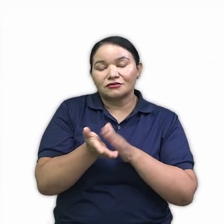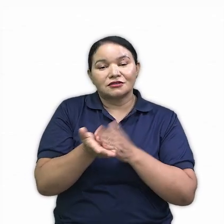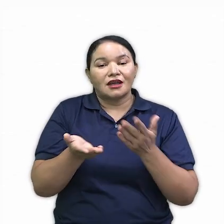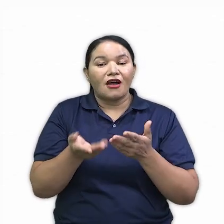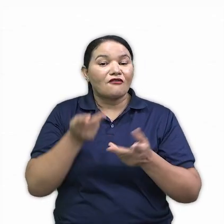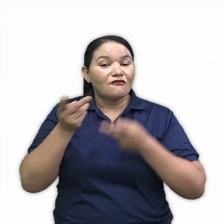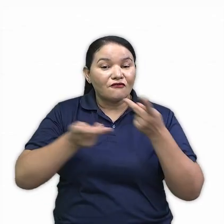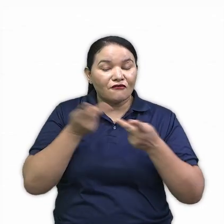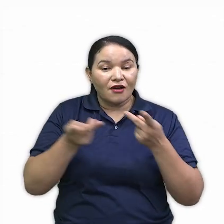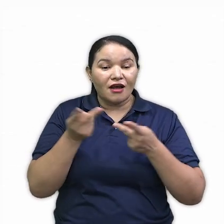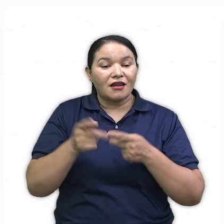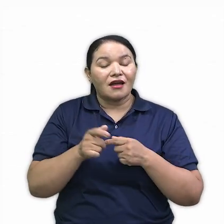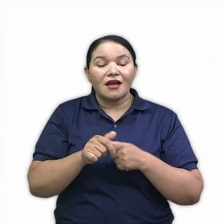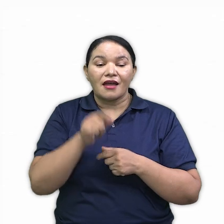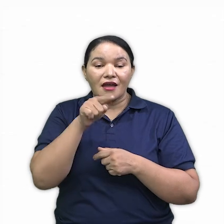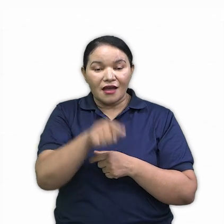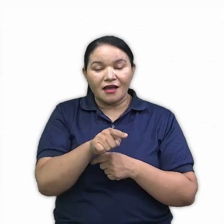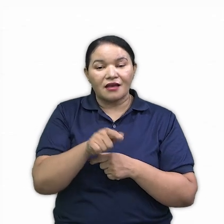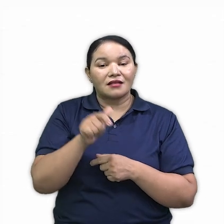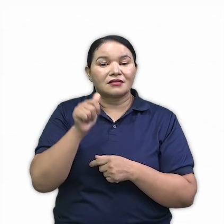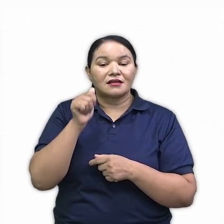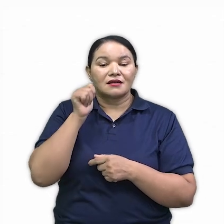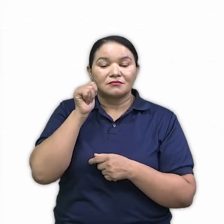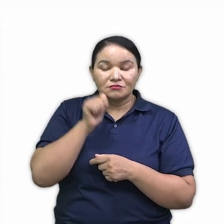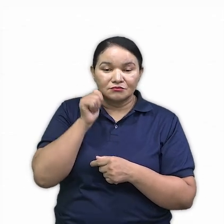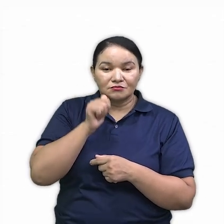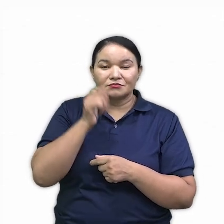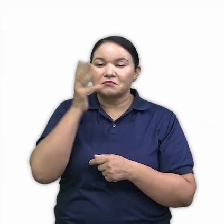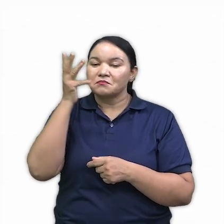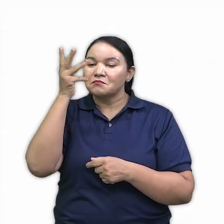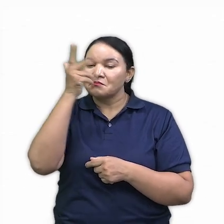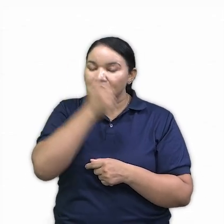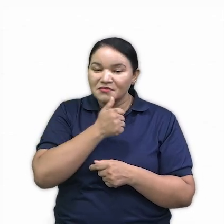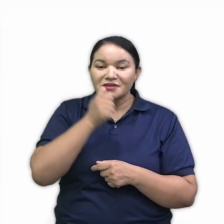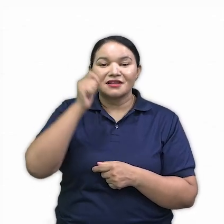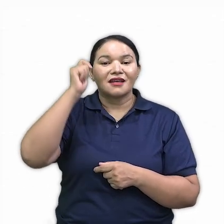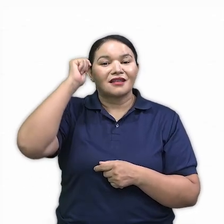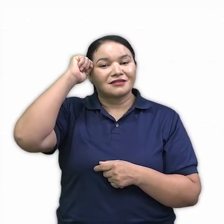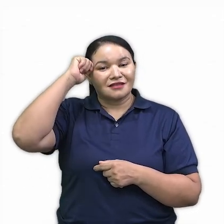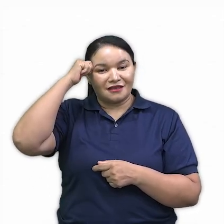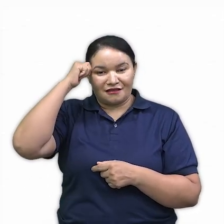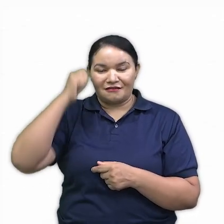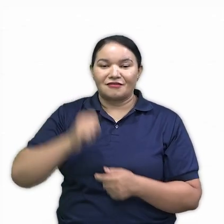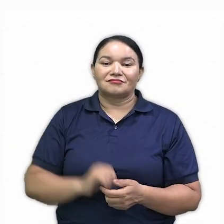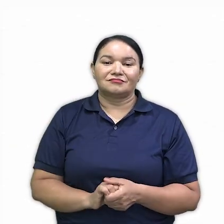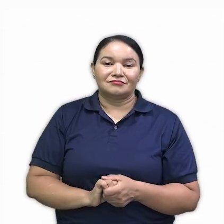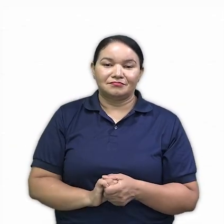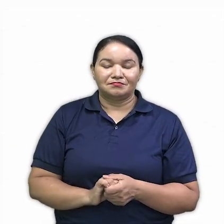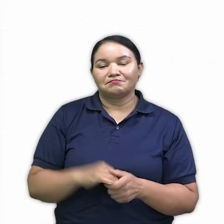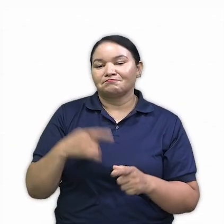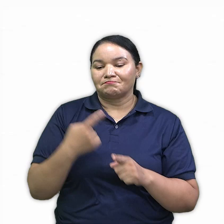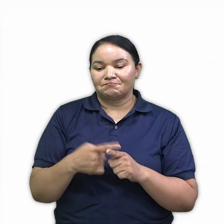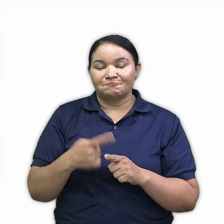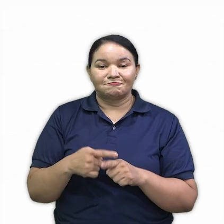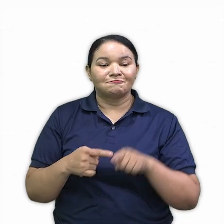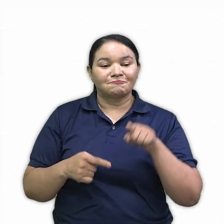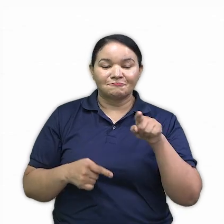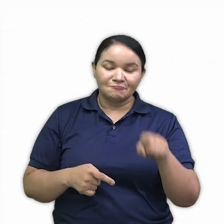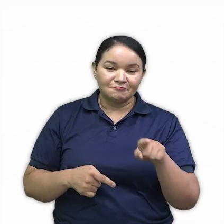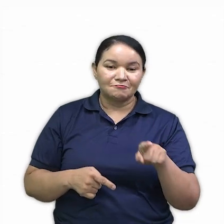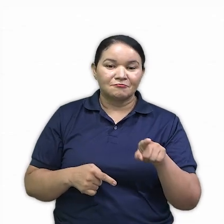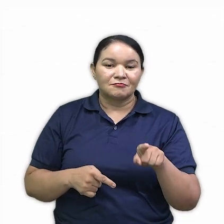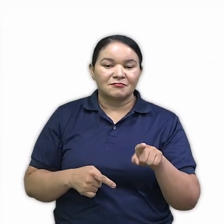linda mulher negra. Pronto, né? Ela é uma linda mulher negra. Quando você fala mulata, você está desqualificando